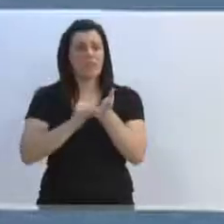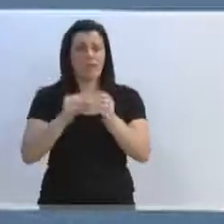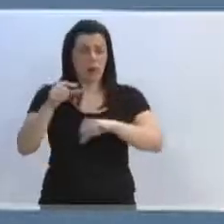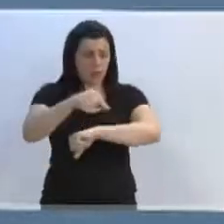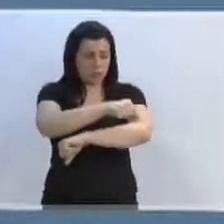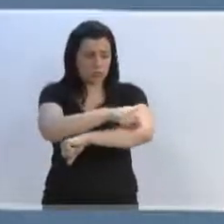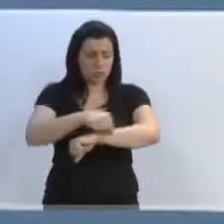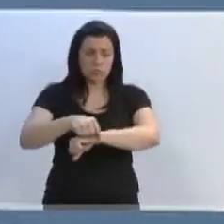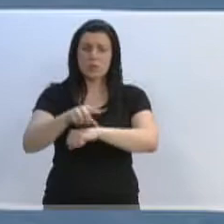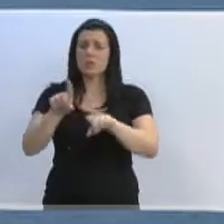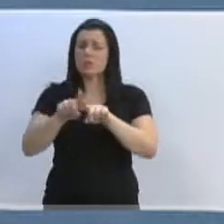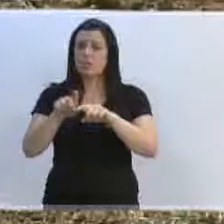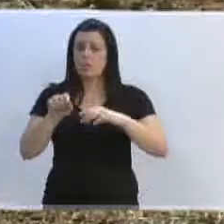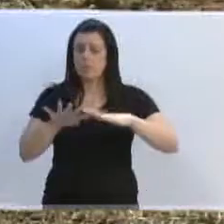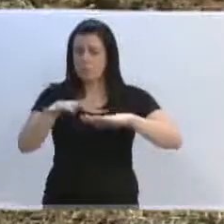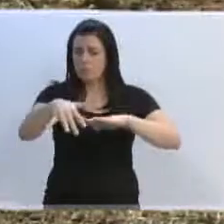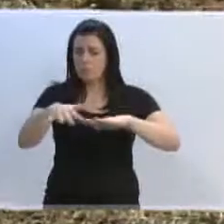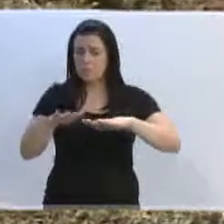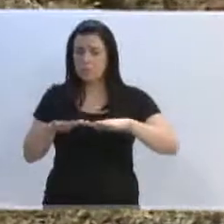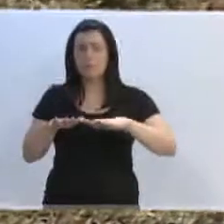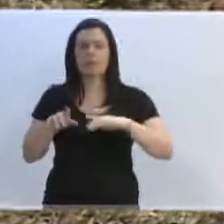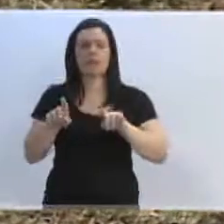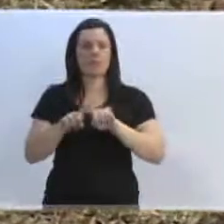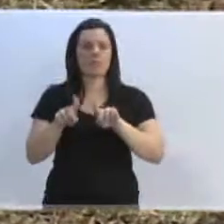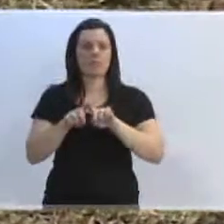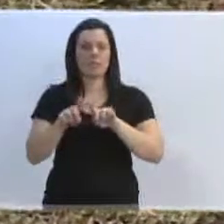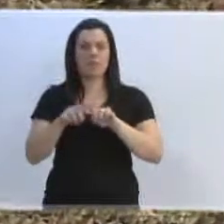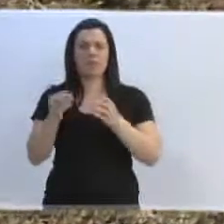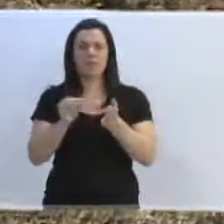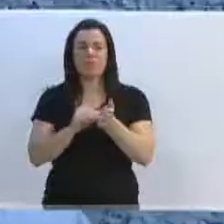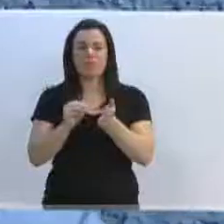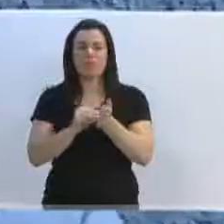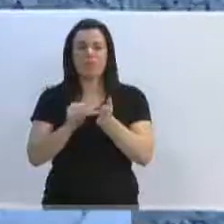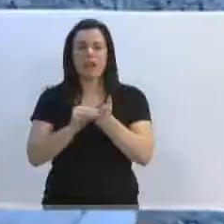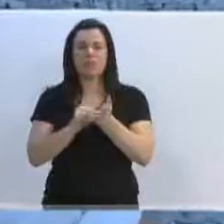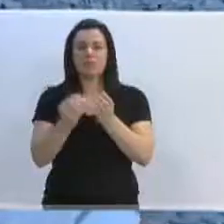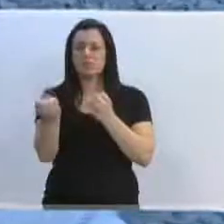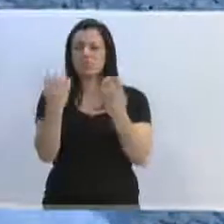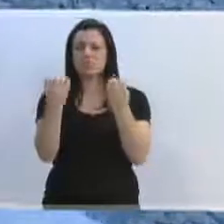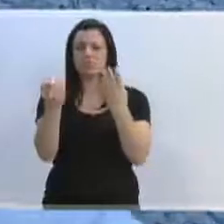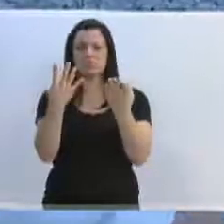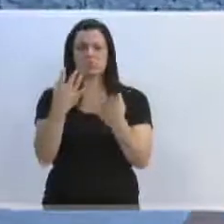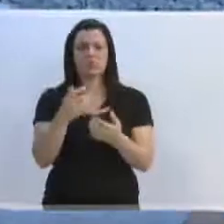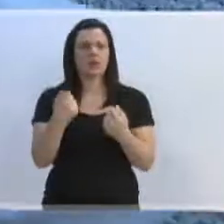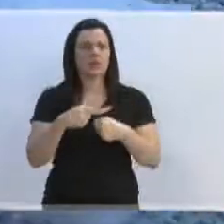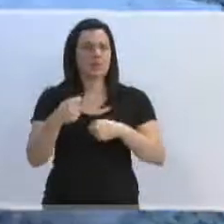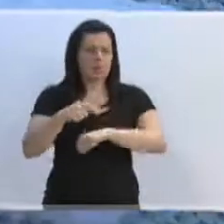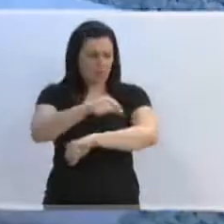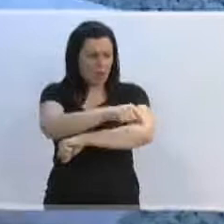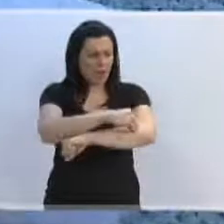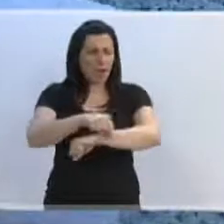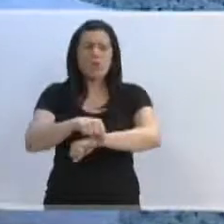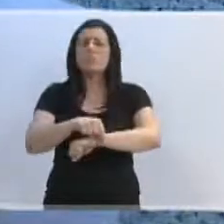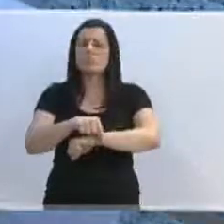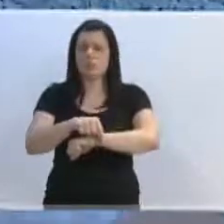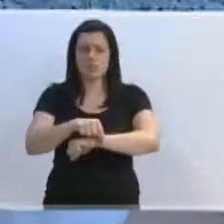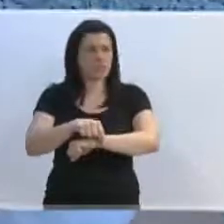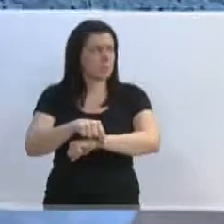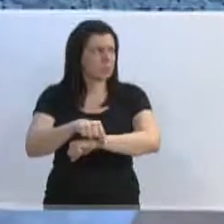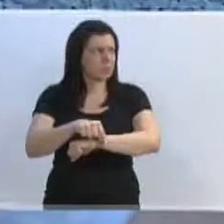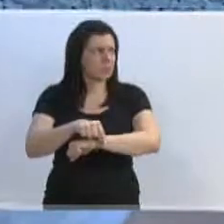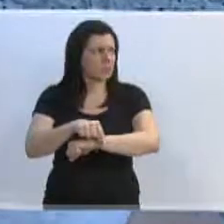de segurança e sinalização na pista de rolamento. O que mais a gente gostaria que fosse feito assim, uma calçada, que